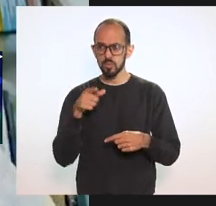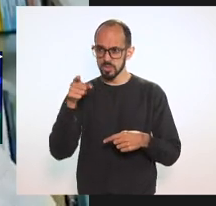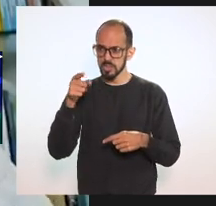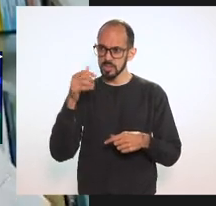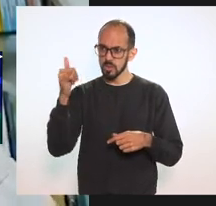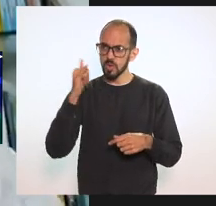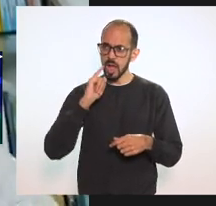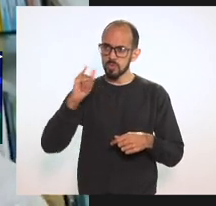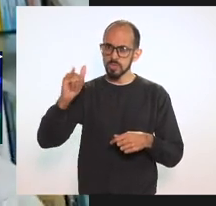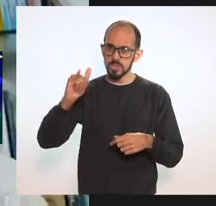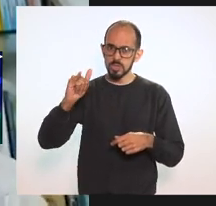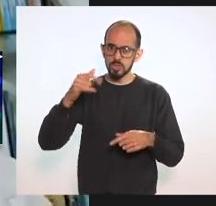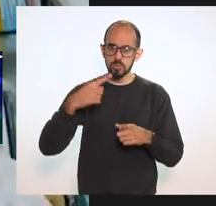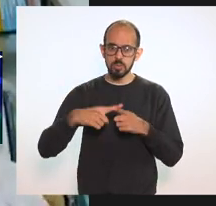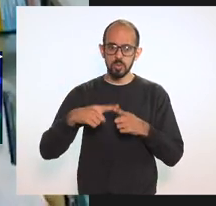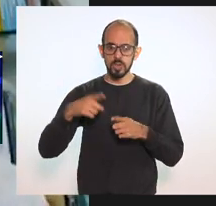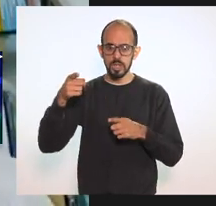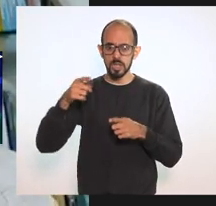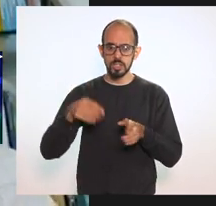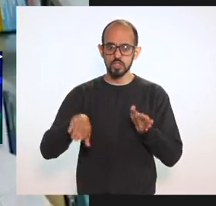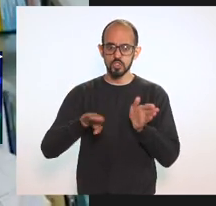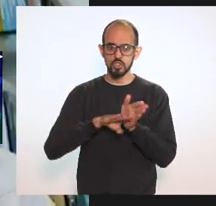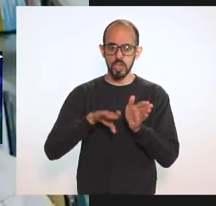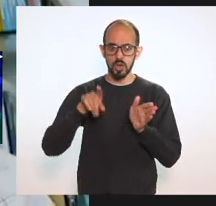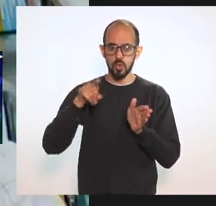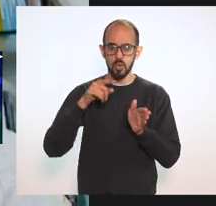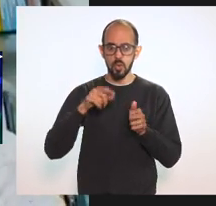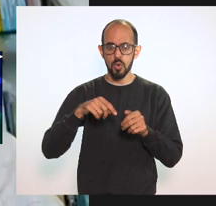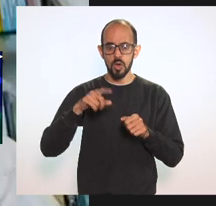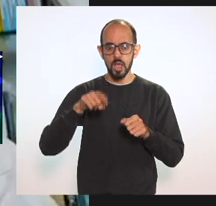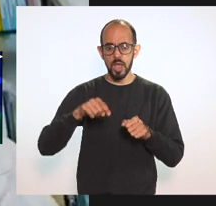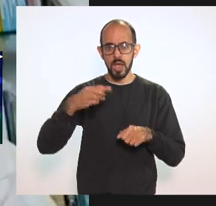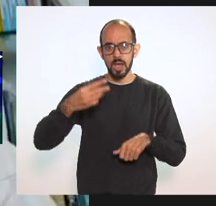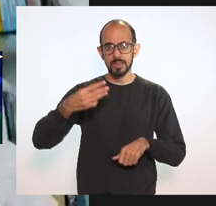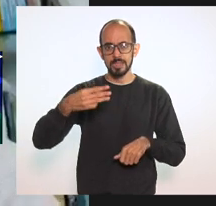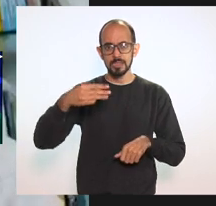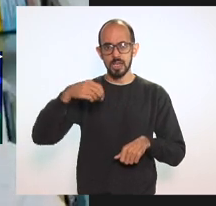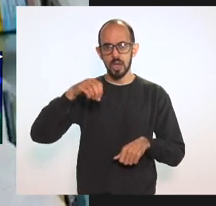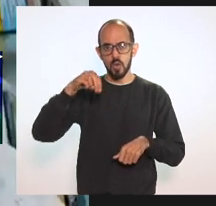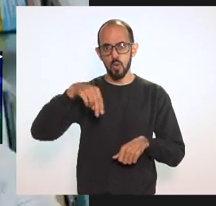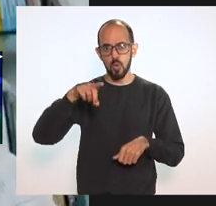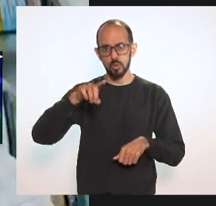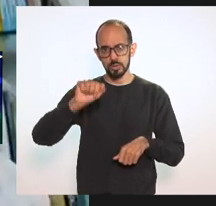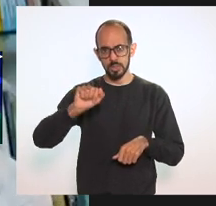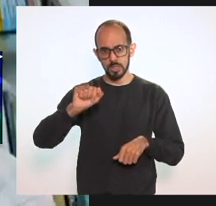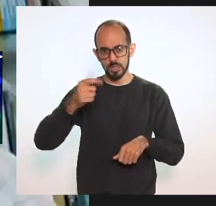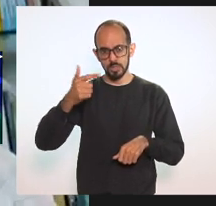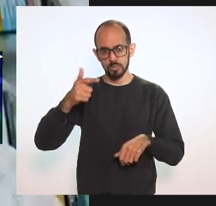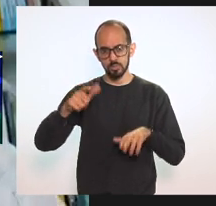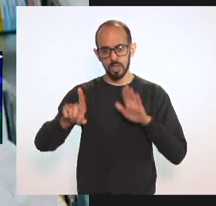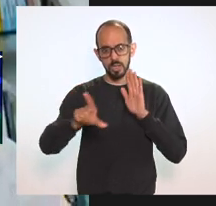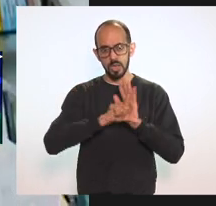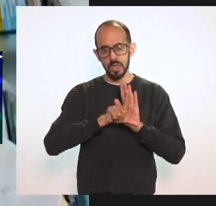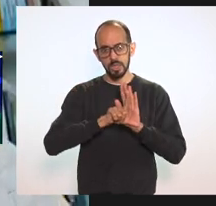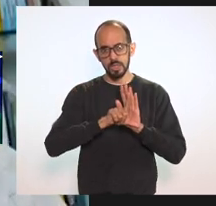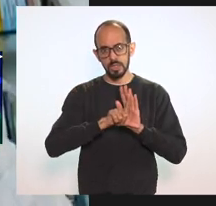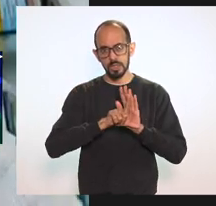fino ido porque chegou aí Bom dia E aí